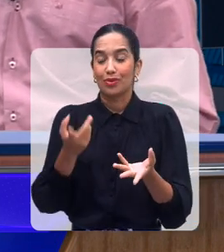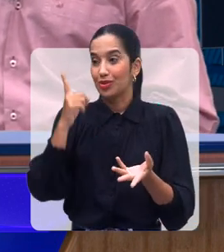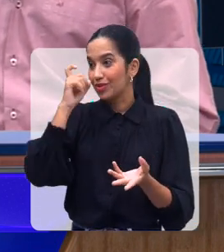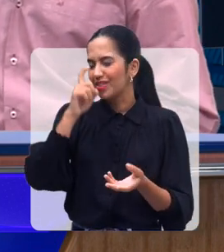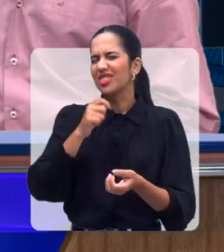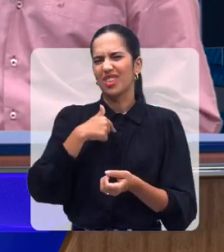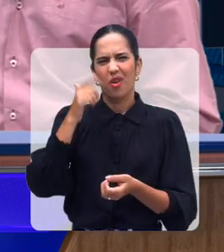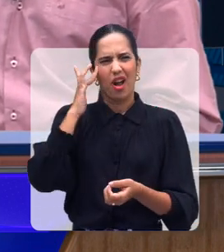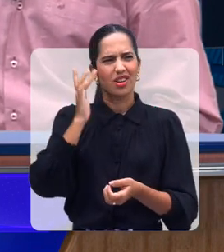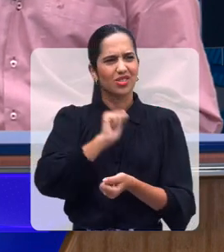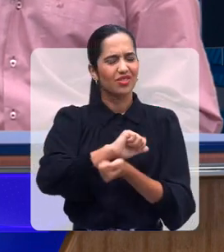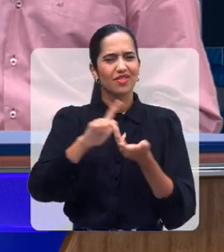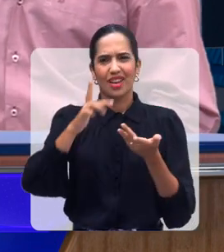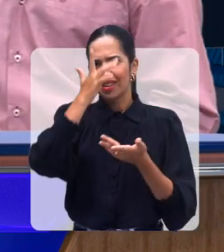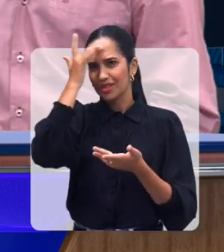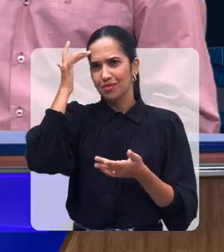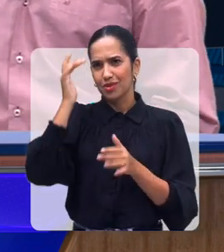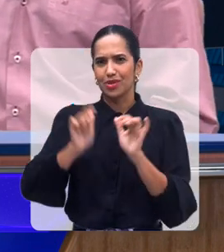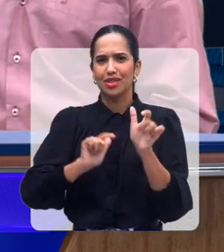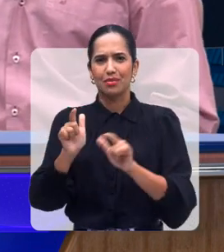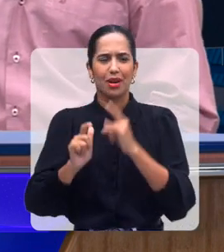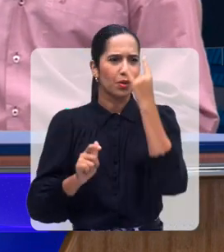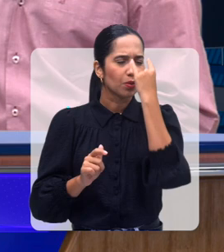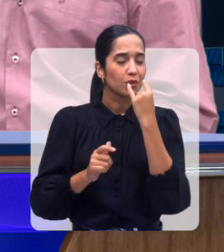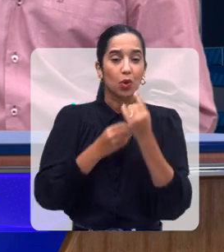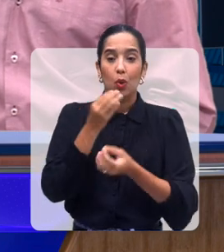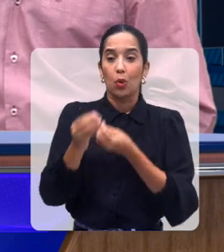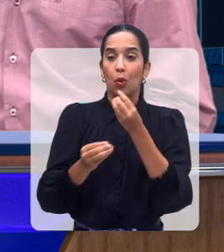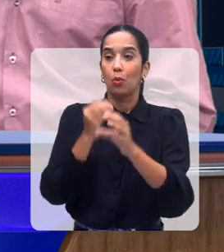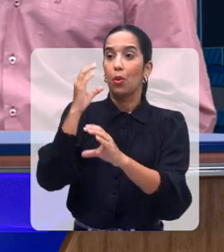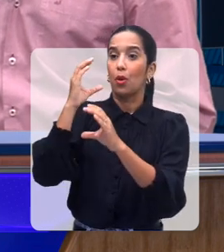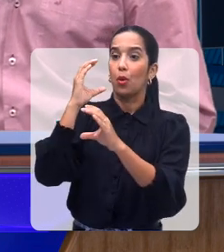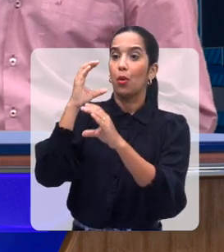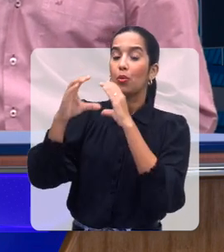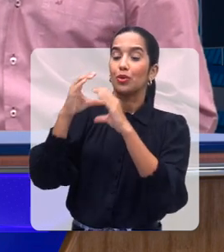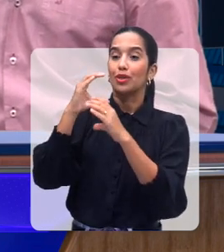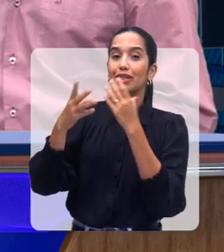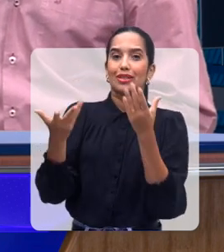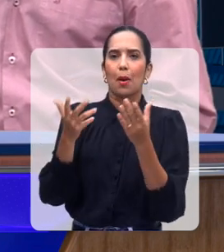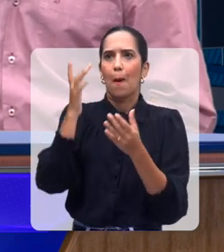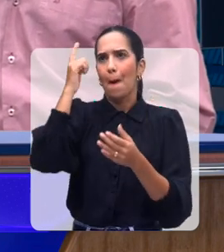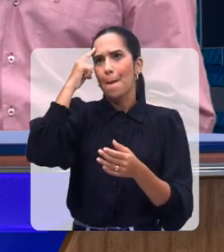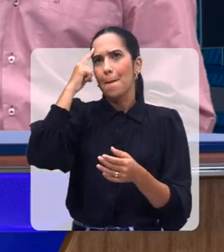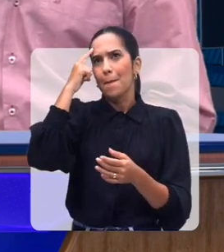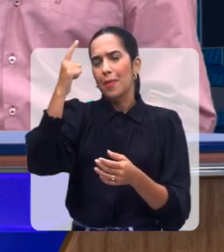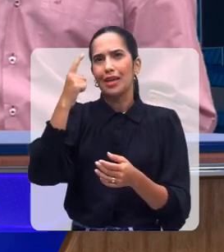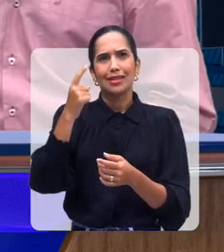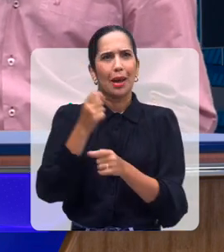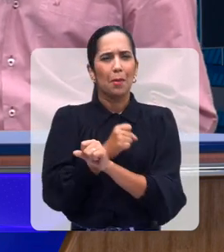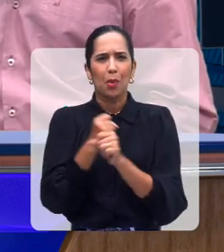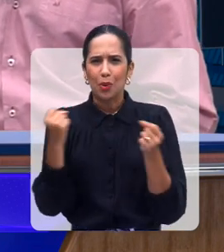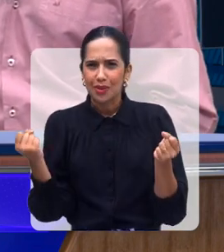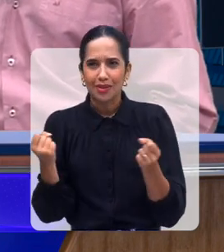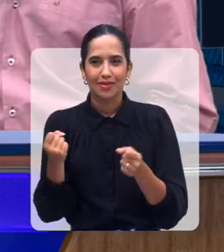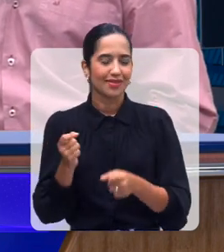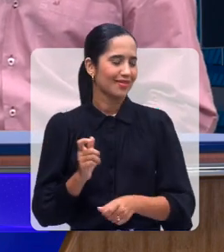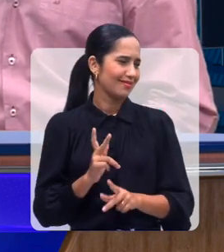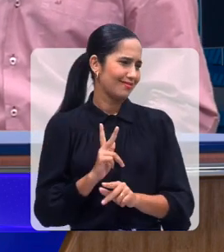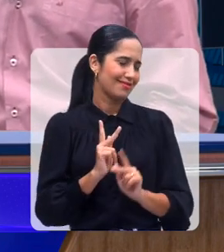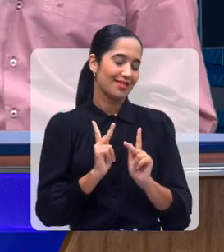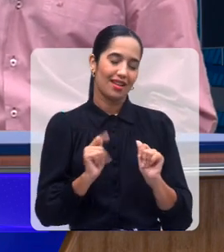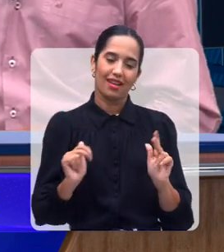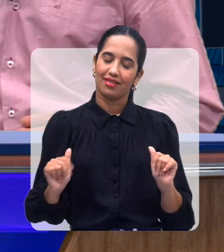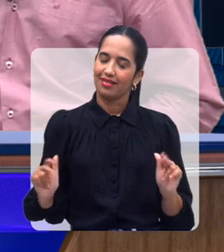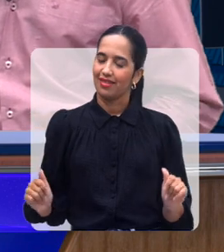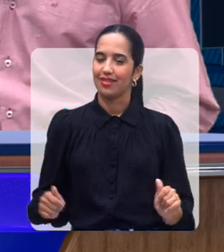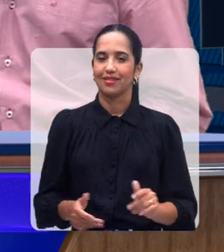essa pergunta muita gente te fez, né? Como é ela trabalhar com cego? Como que fosse coisa do outro mundo? Pode até ser coisa do outro mundo, né? É nada.